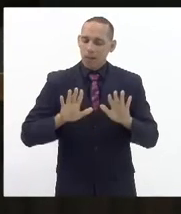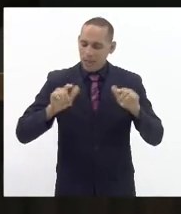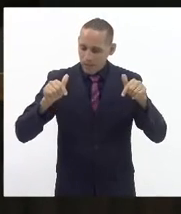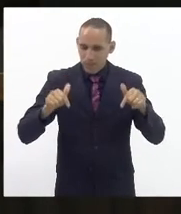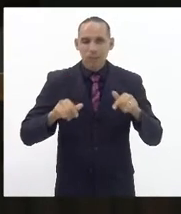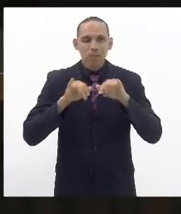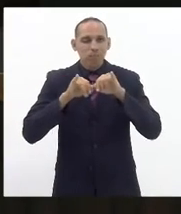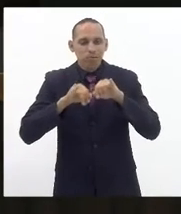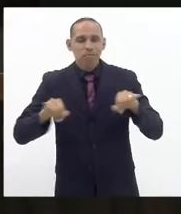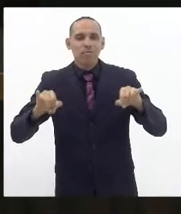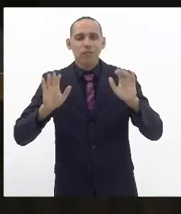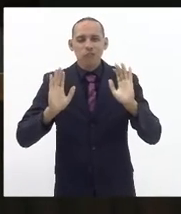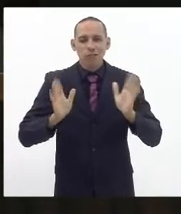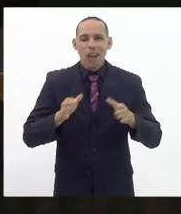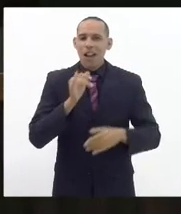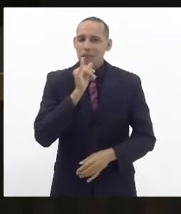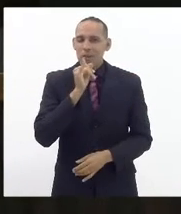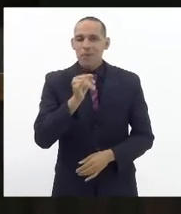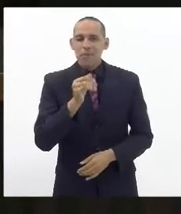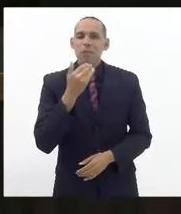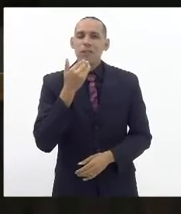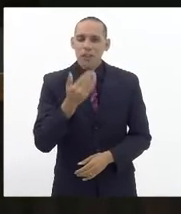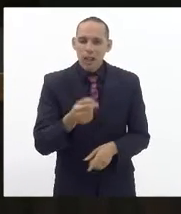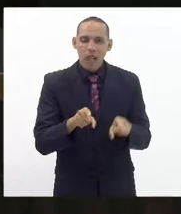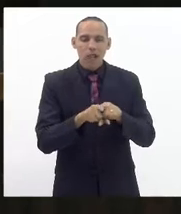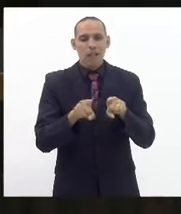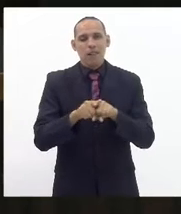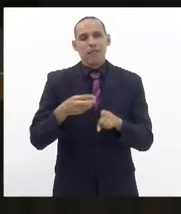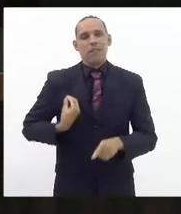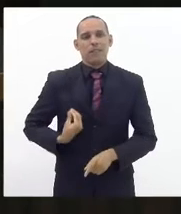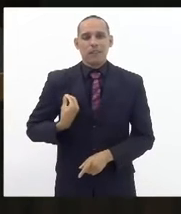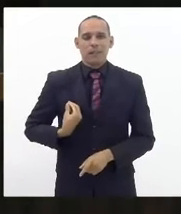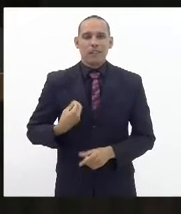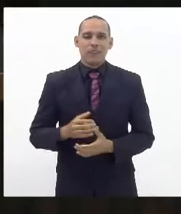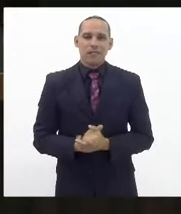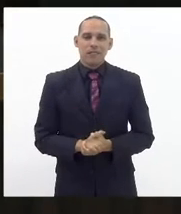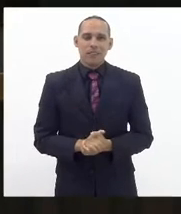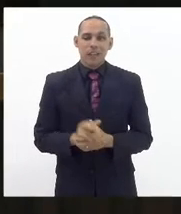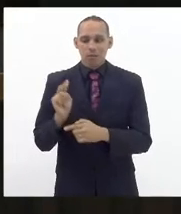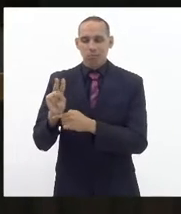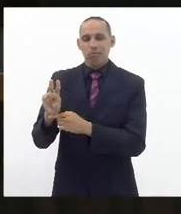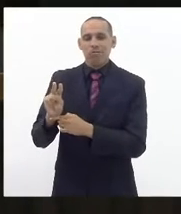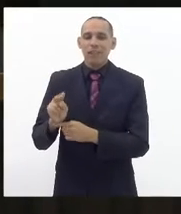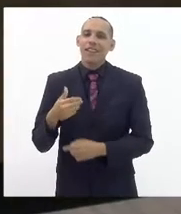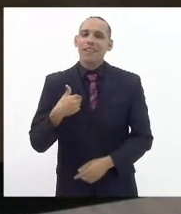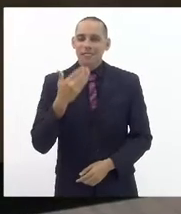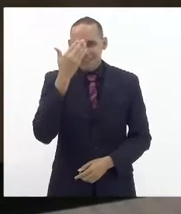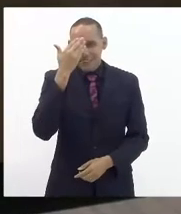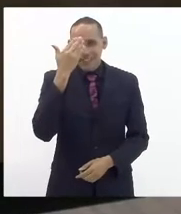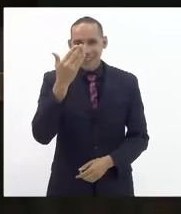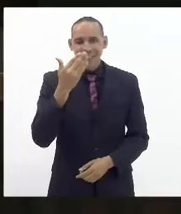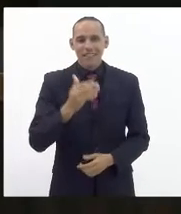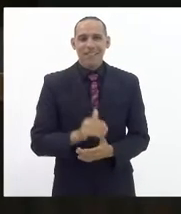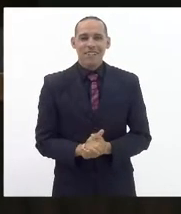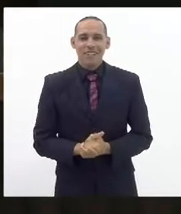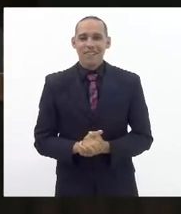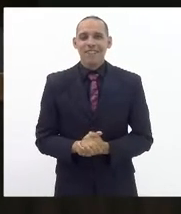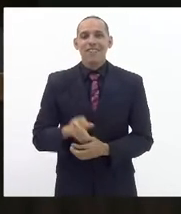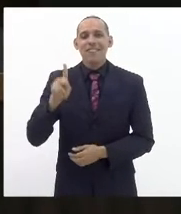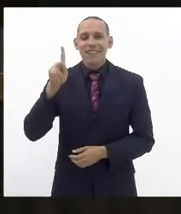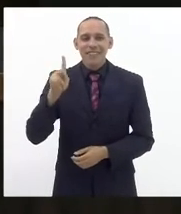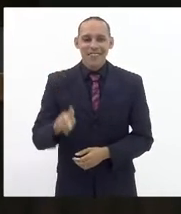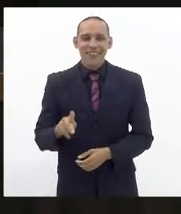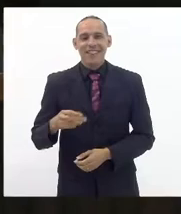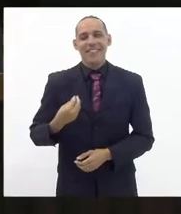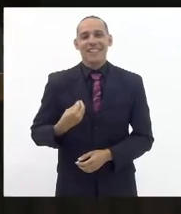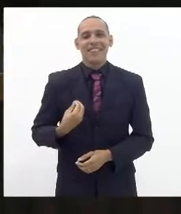está informado, comunicado e solicitada a presença a cobertura. Eu queria agradecer como presidente